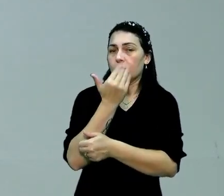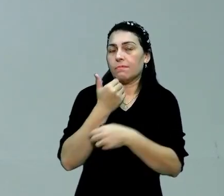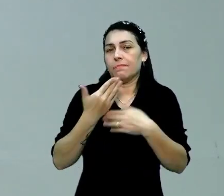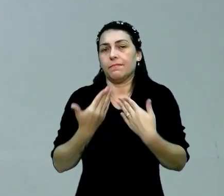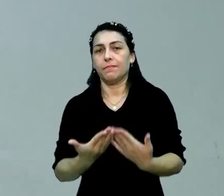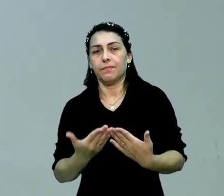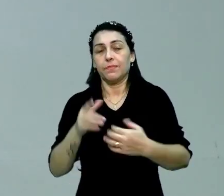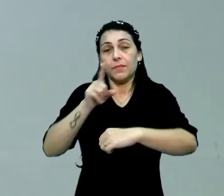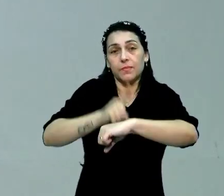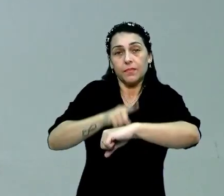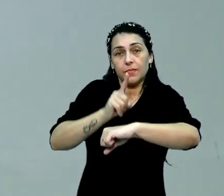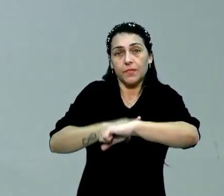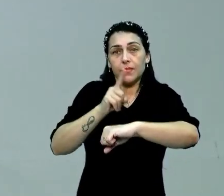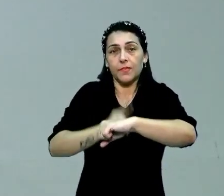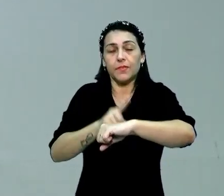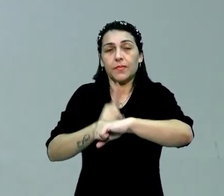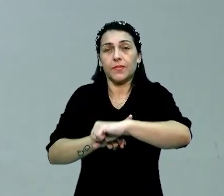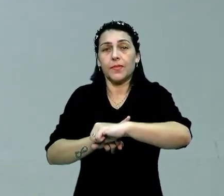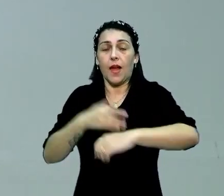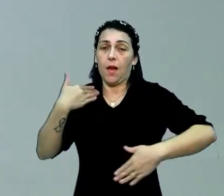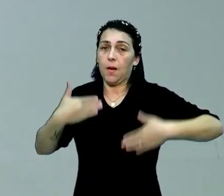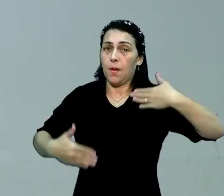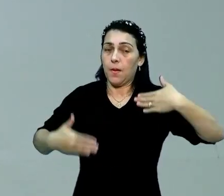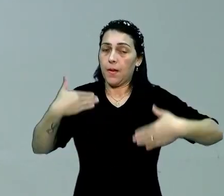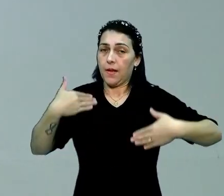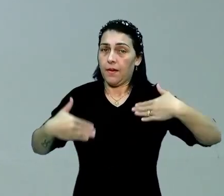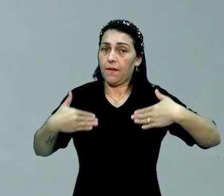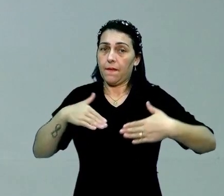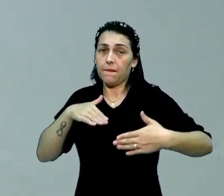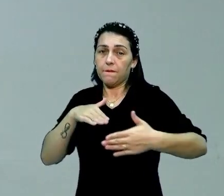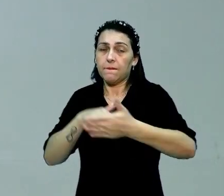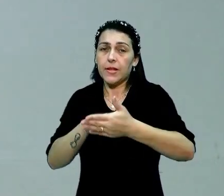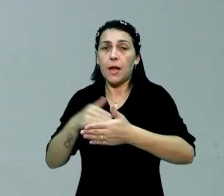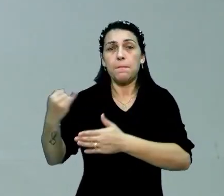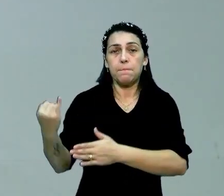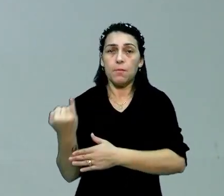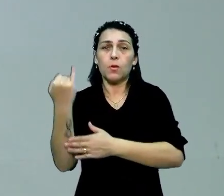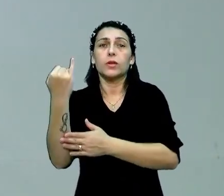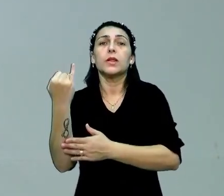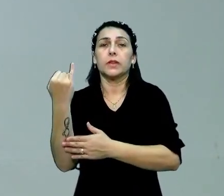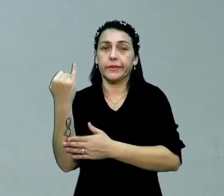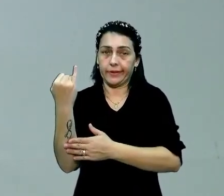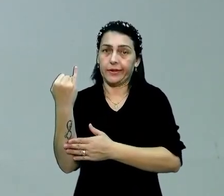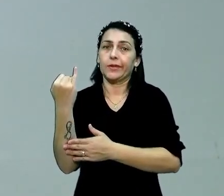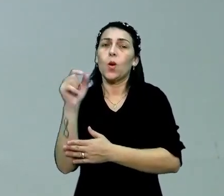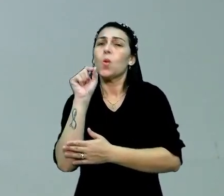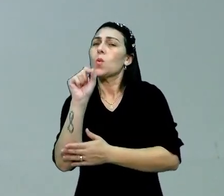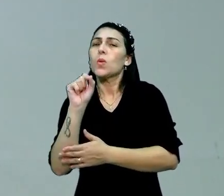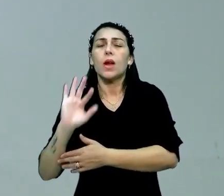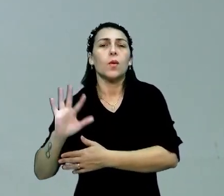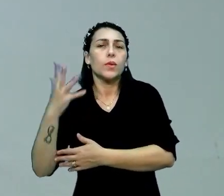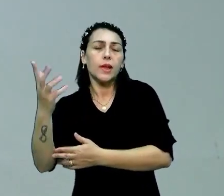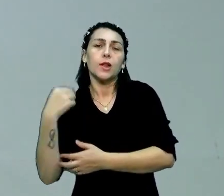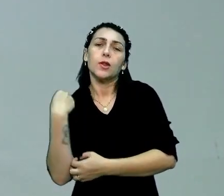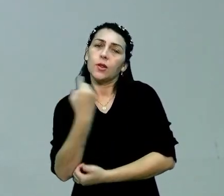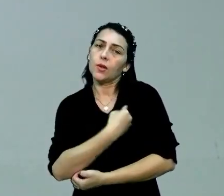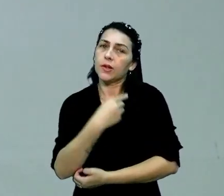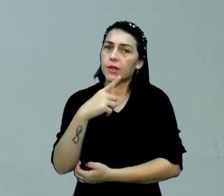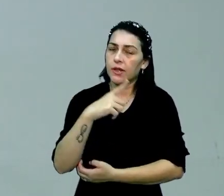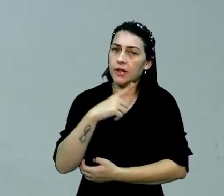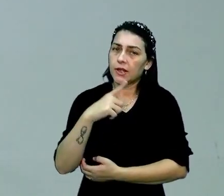determinado momento, o combate corporal ele era muito importante, ele era imperioso. E aí o que acontecia? A gente tinha